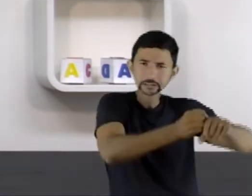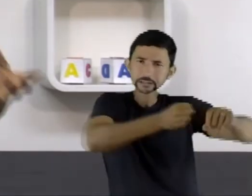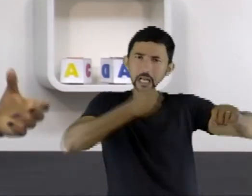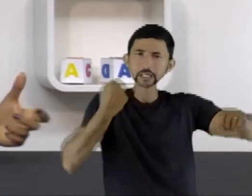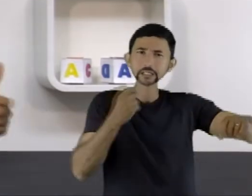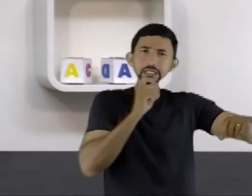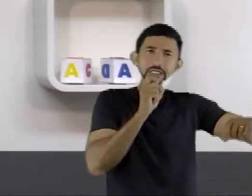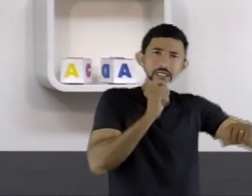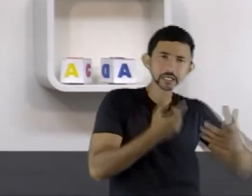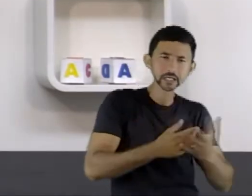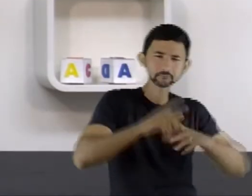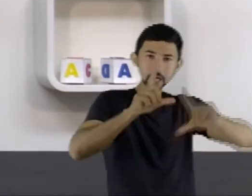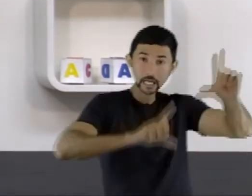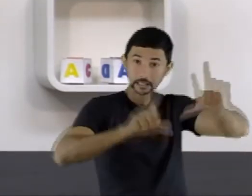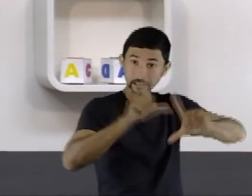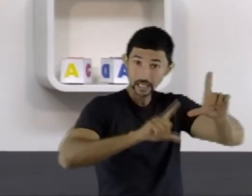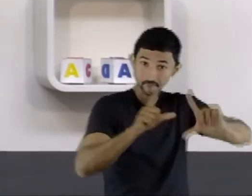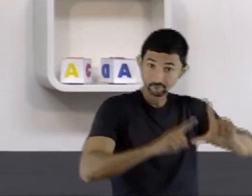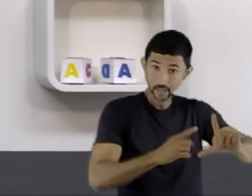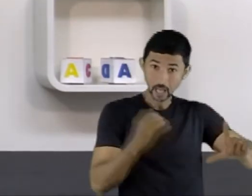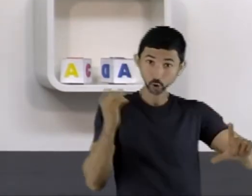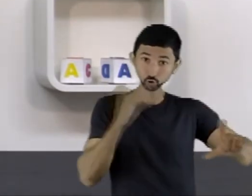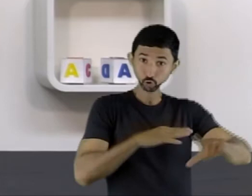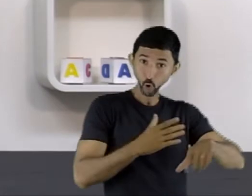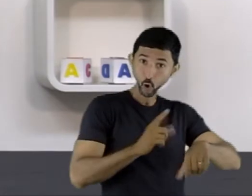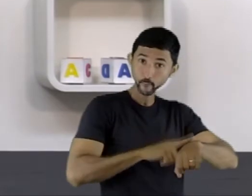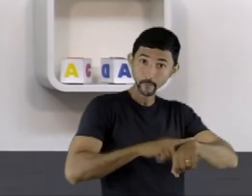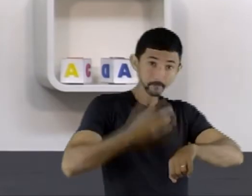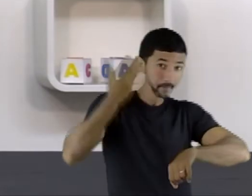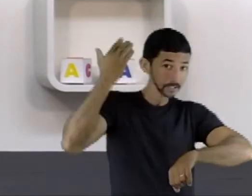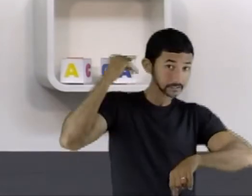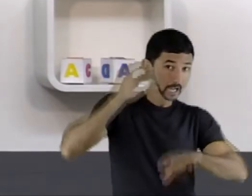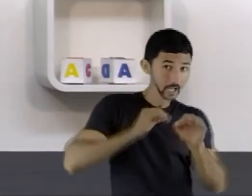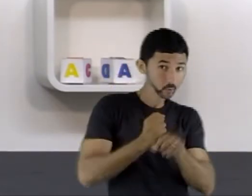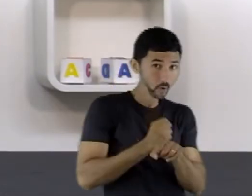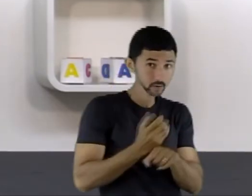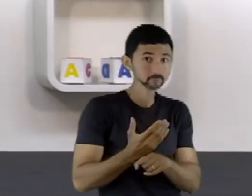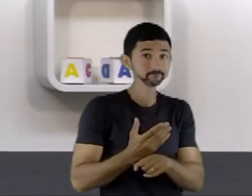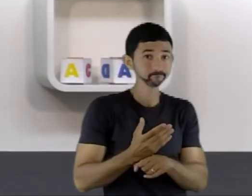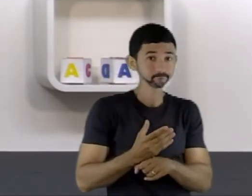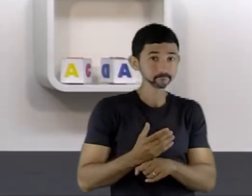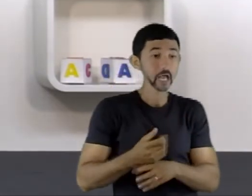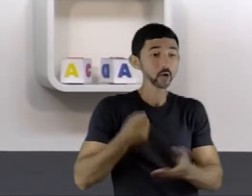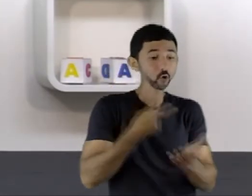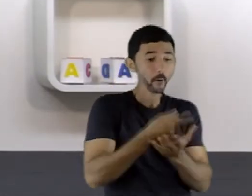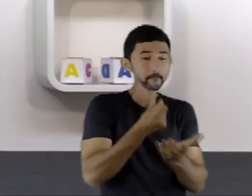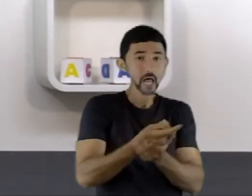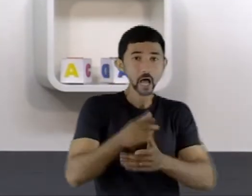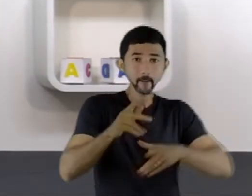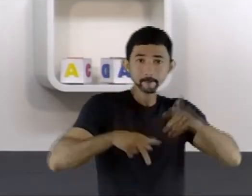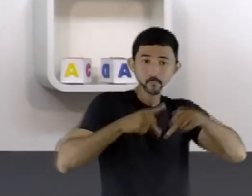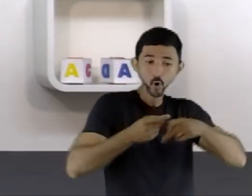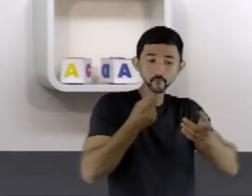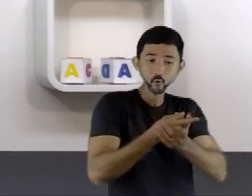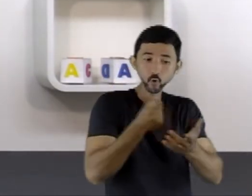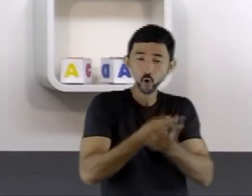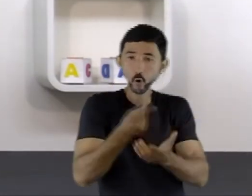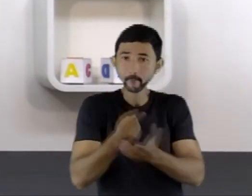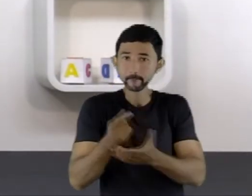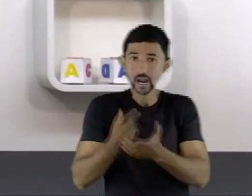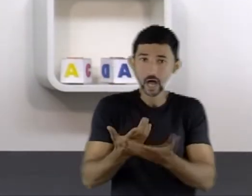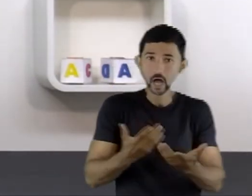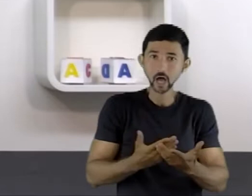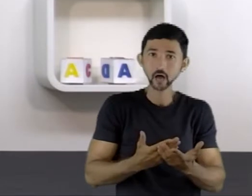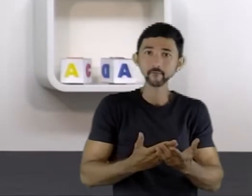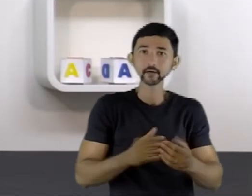esses equipamentos que eram novidade na época, começaram também a ser consumidos em massa. E o que acontece? Os Estados Unidos